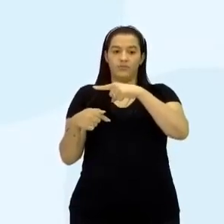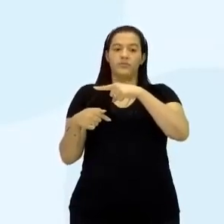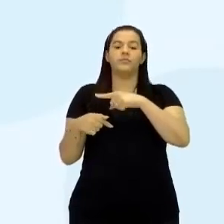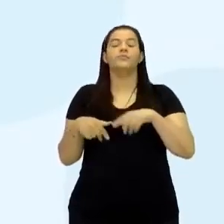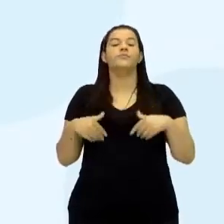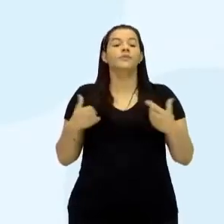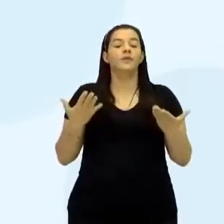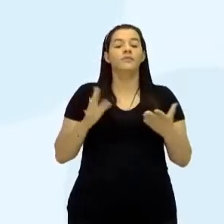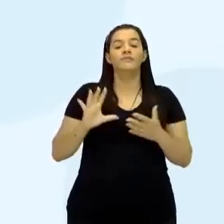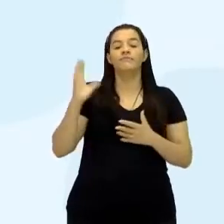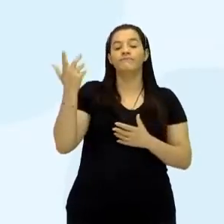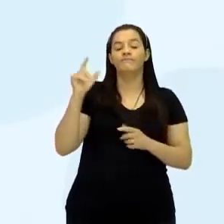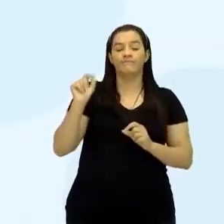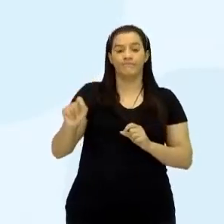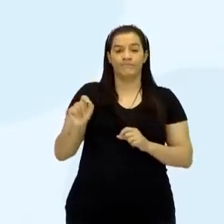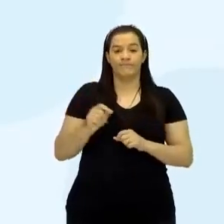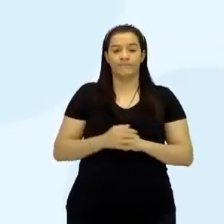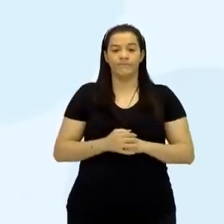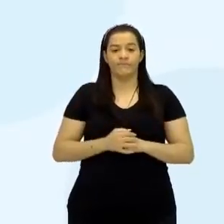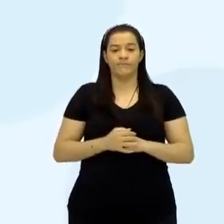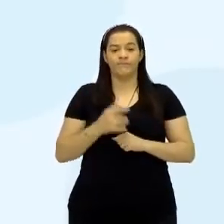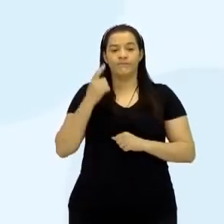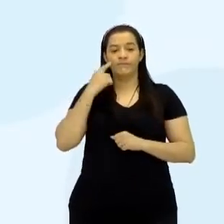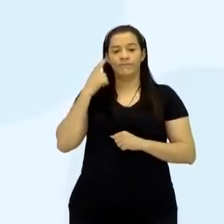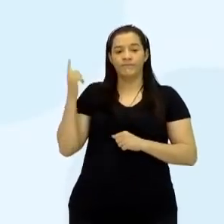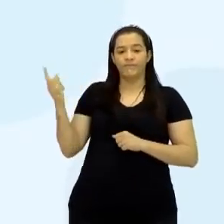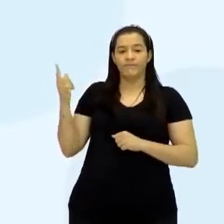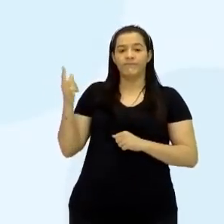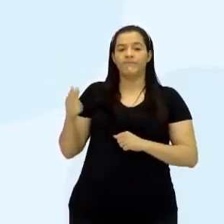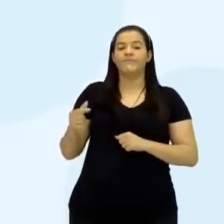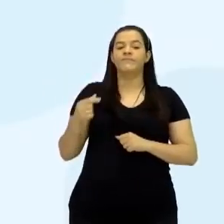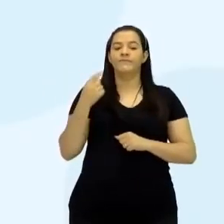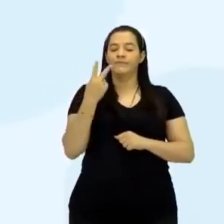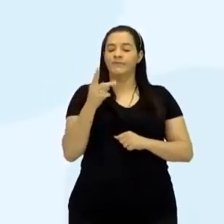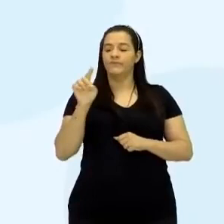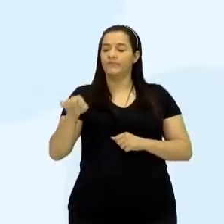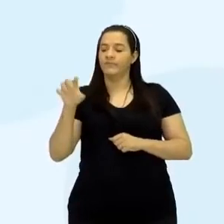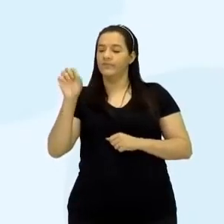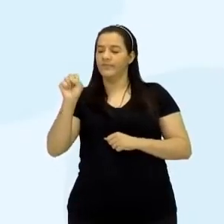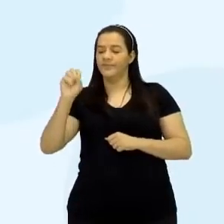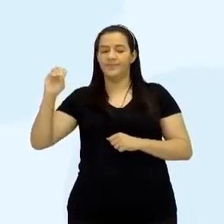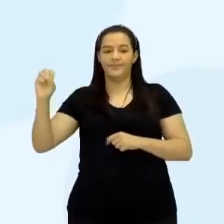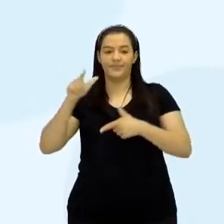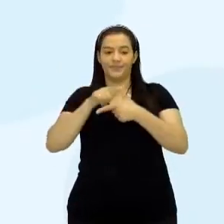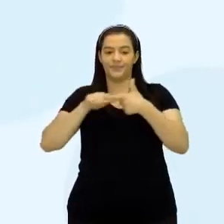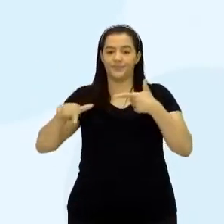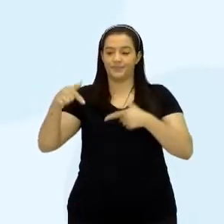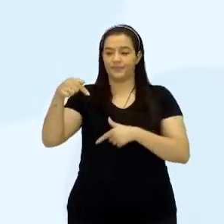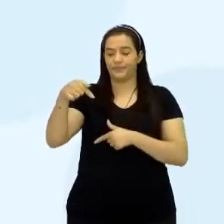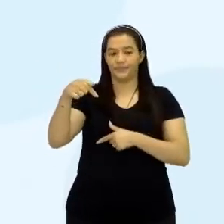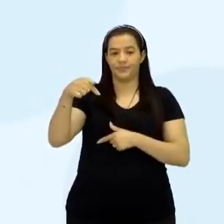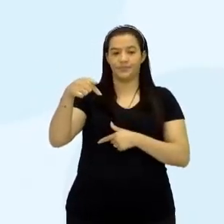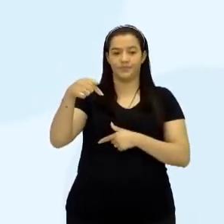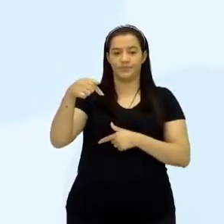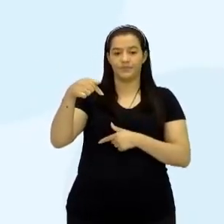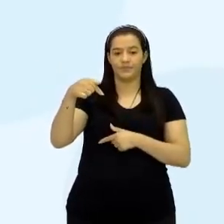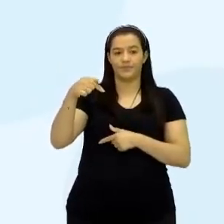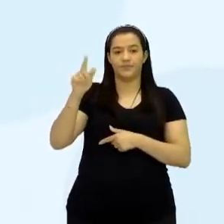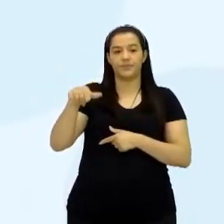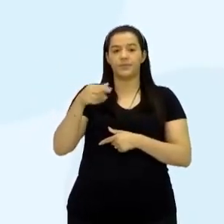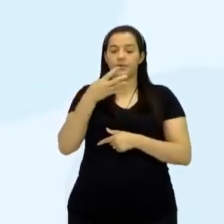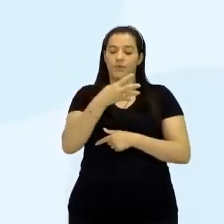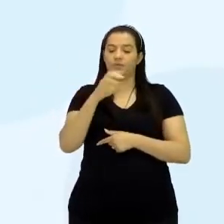olha o que vai acontecer. Eu vou pegar aí, ó, os 2.800 e eu vou dividir pelo 7. Combinado. Vai